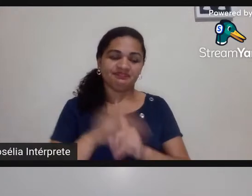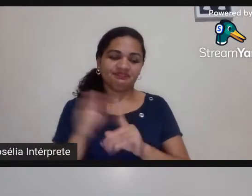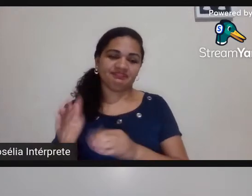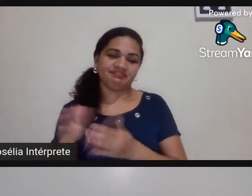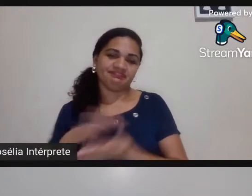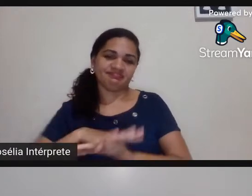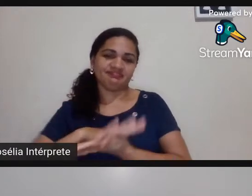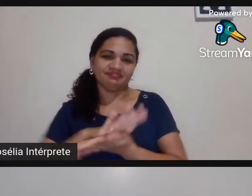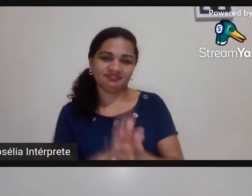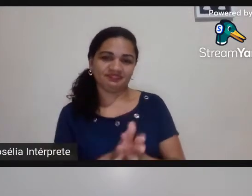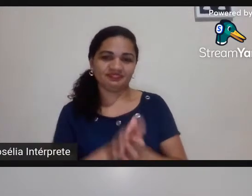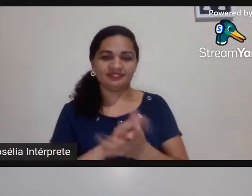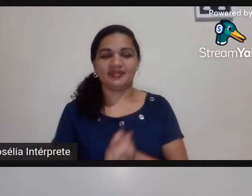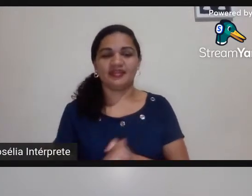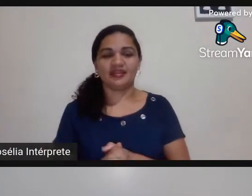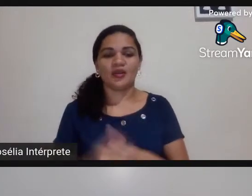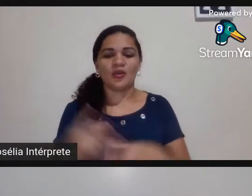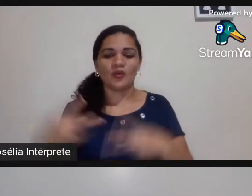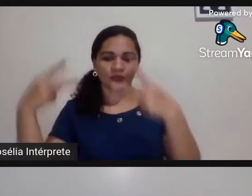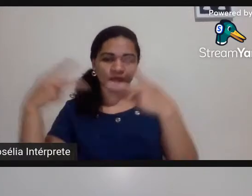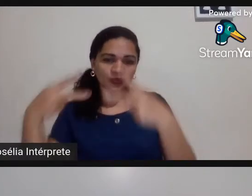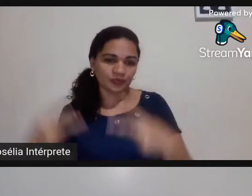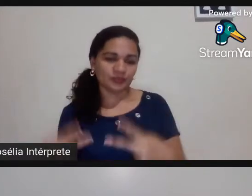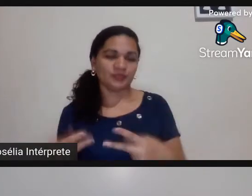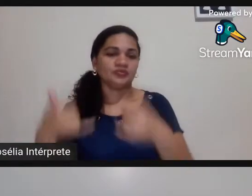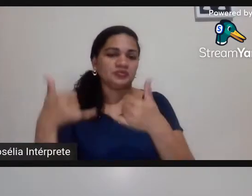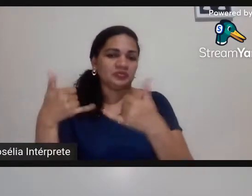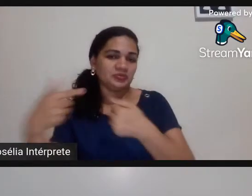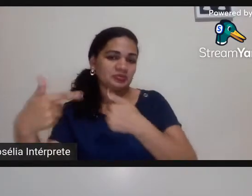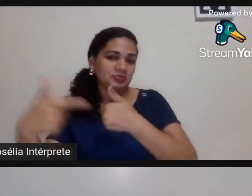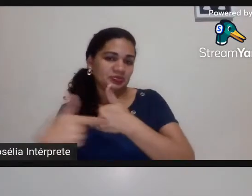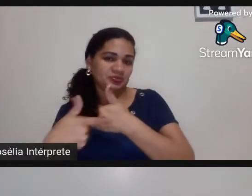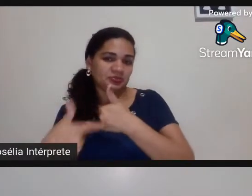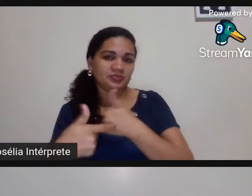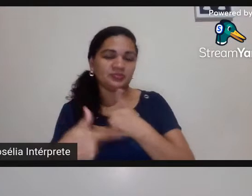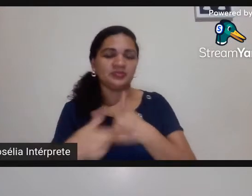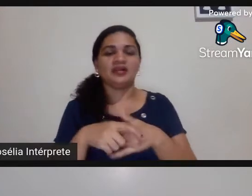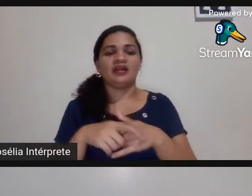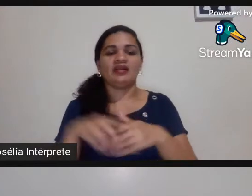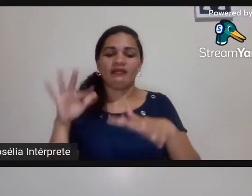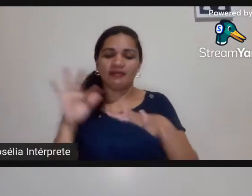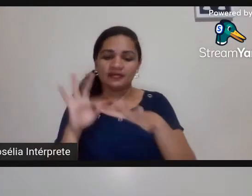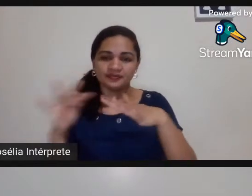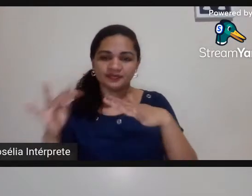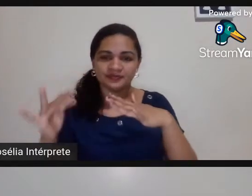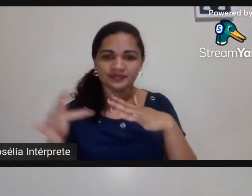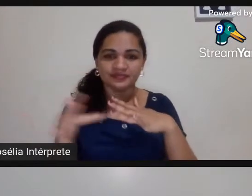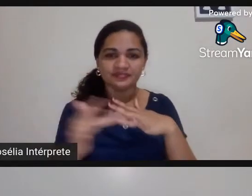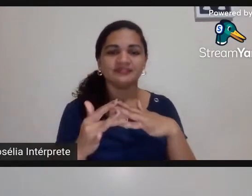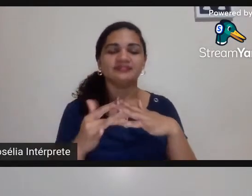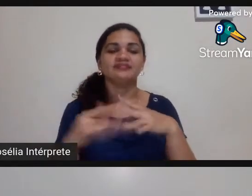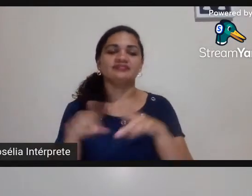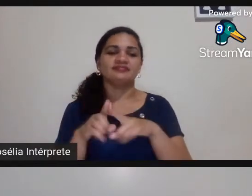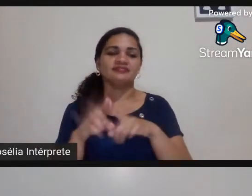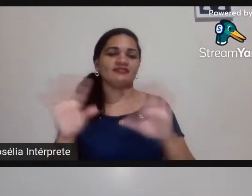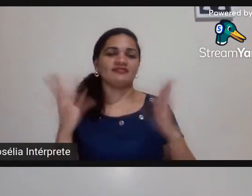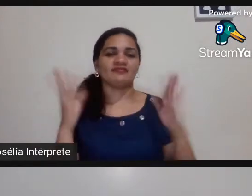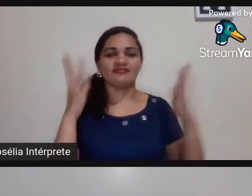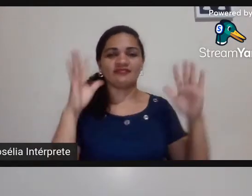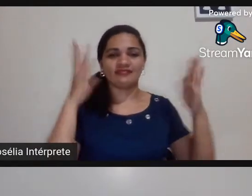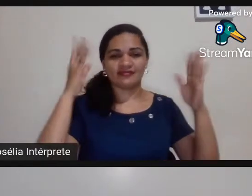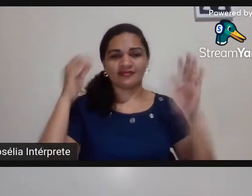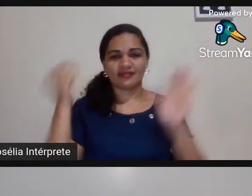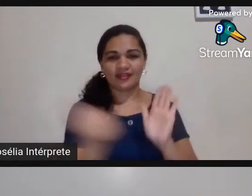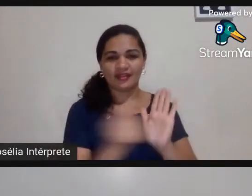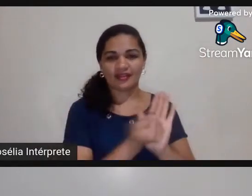nos likes nas mídias você deve Ostentar nas redes sociais né nas festas determinada E